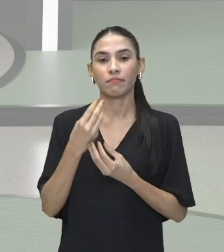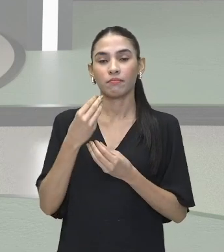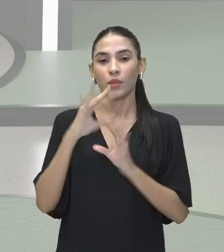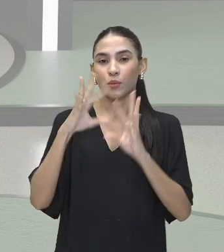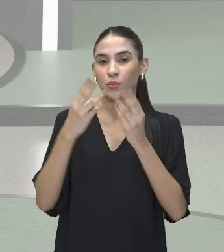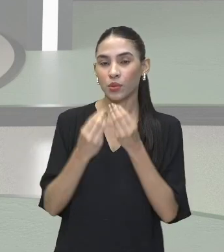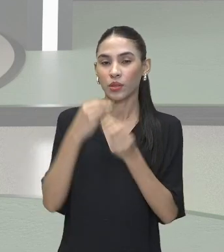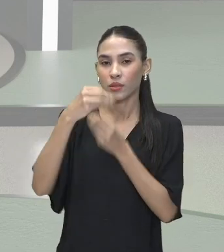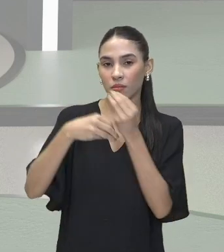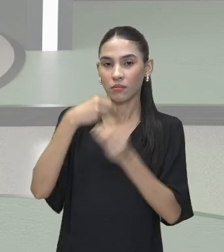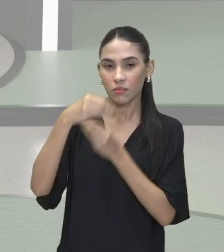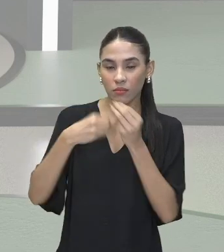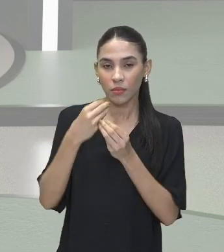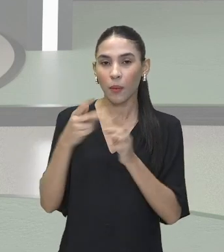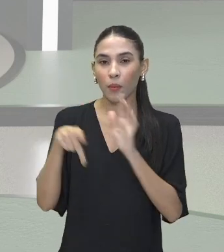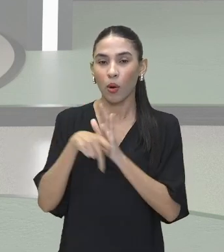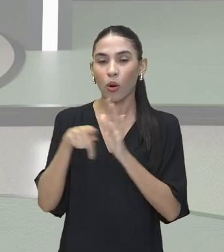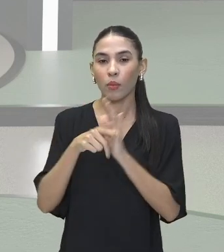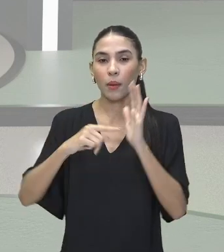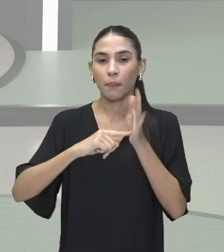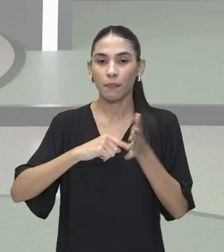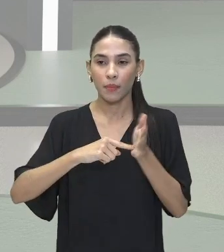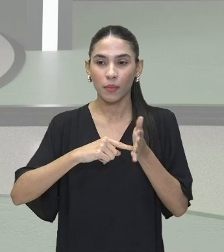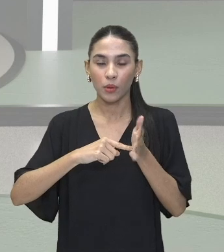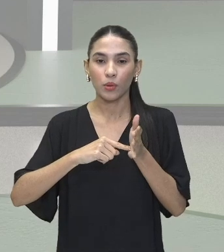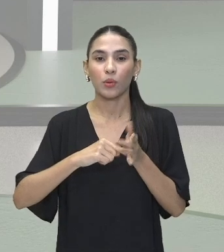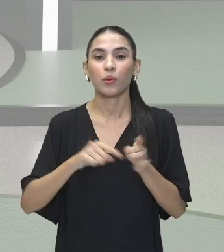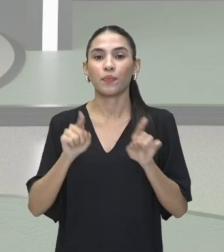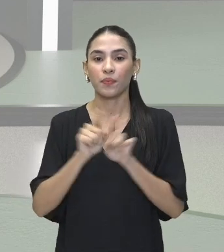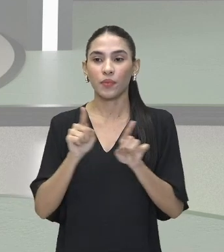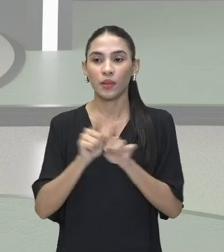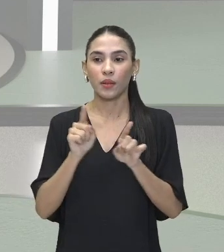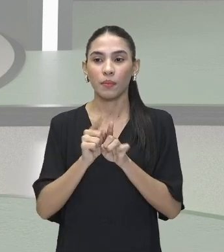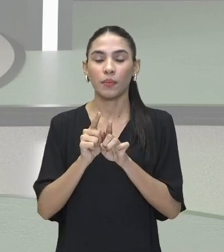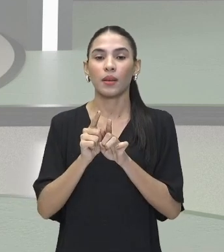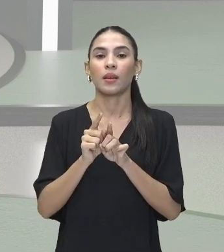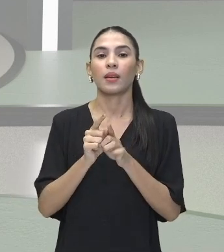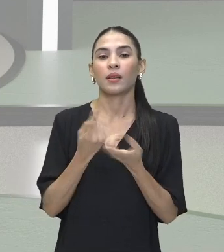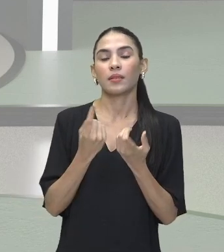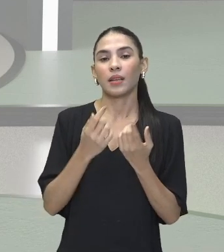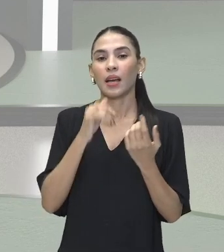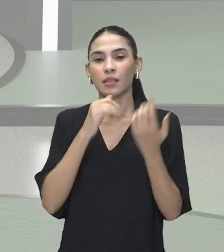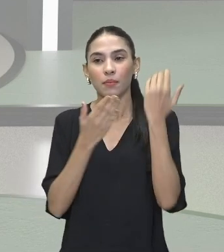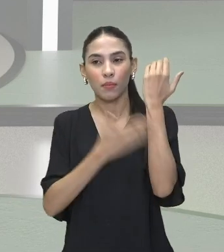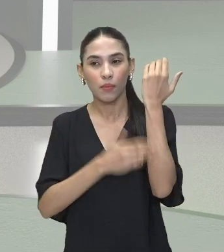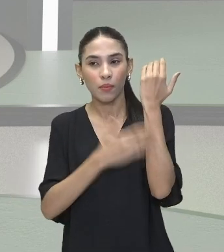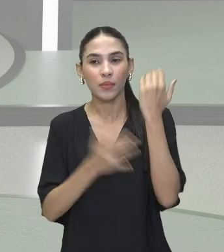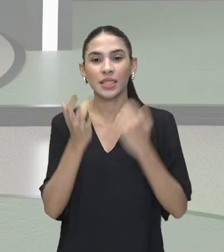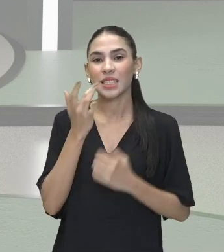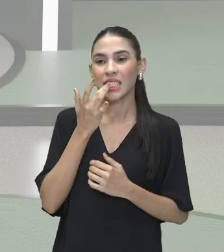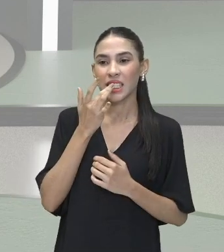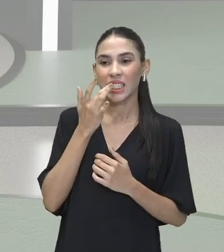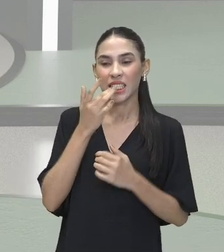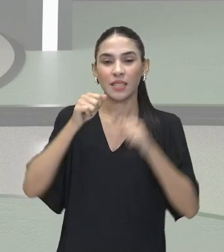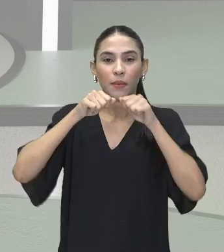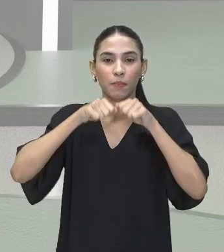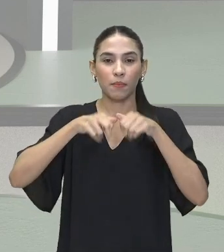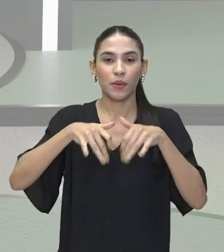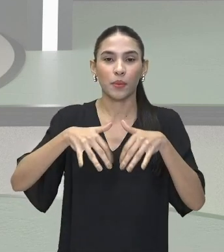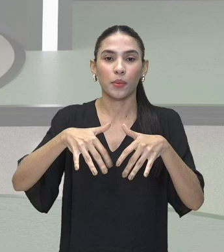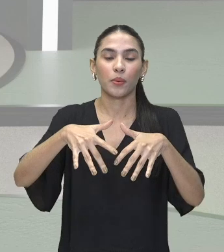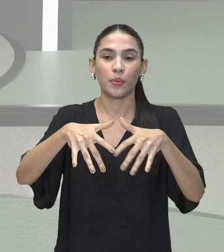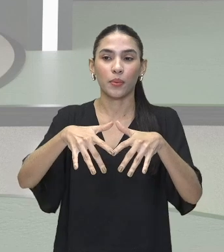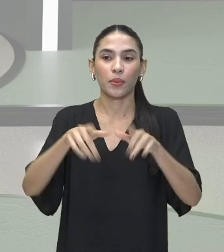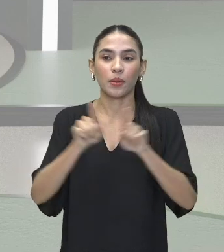da octanagem dos motores, também como matéria-prima para borrachas sintéticas, fertilizantes, explosivos, e em